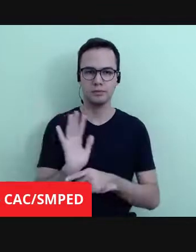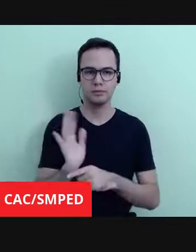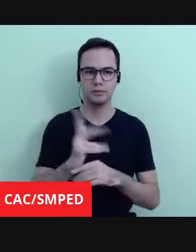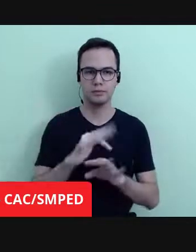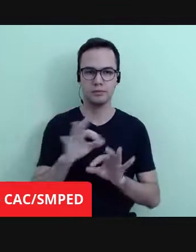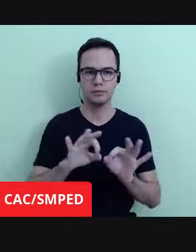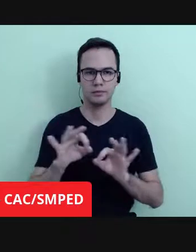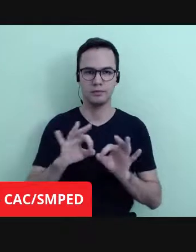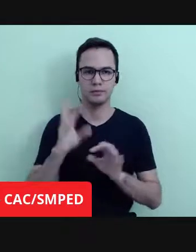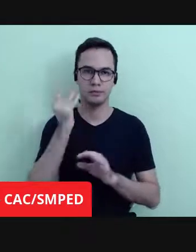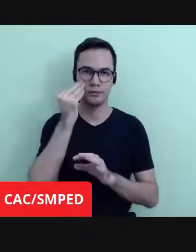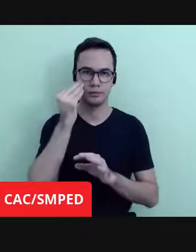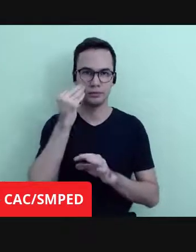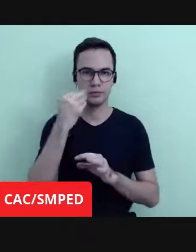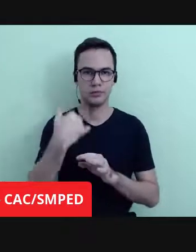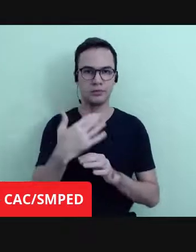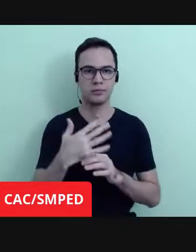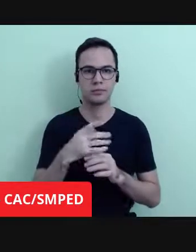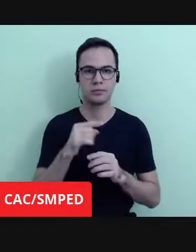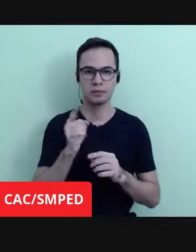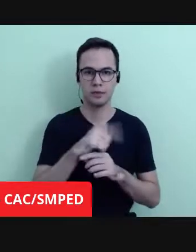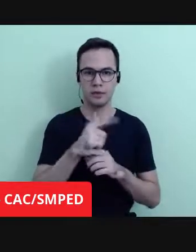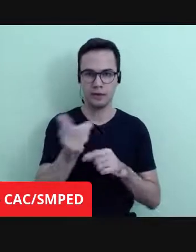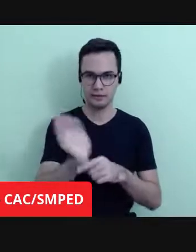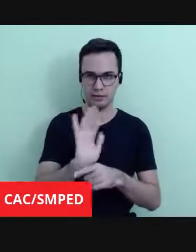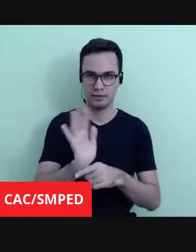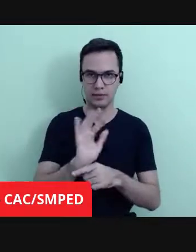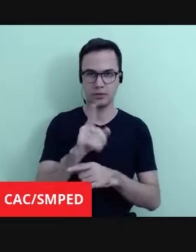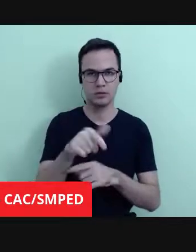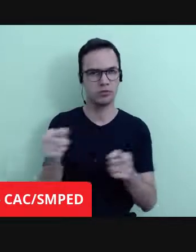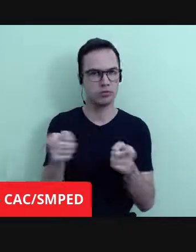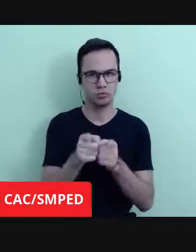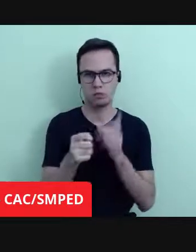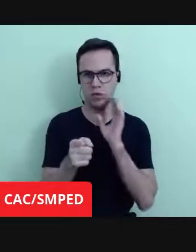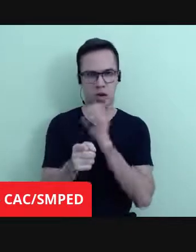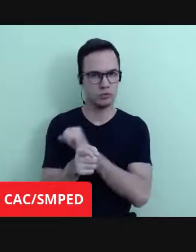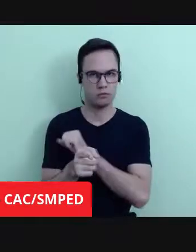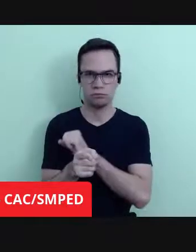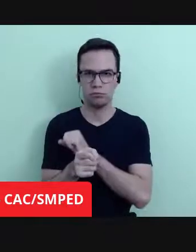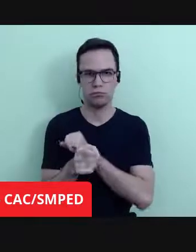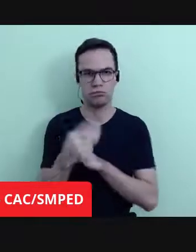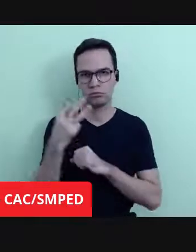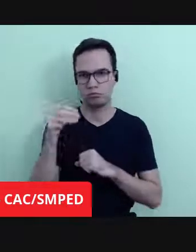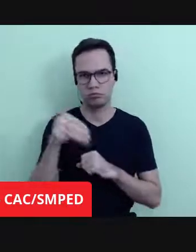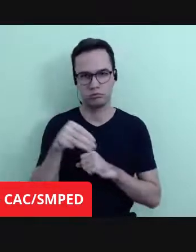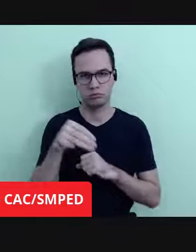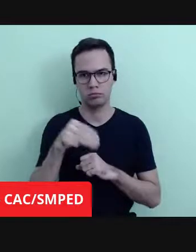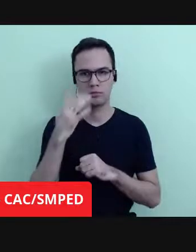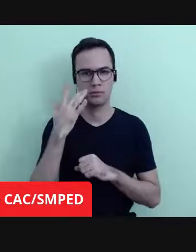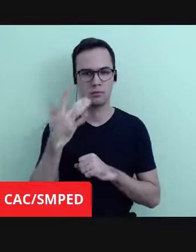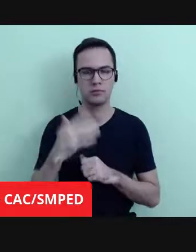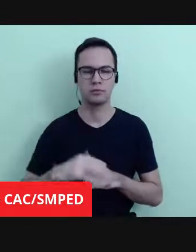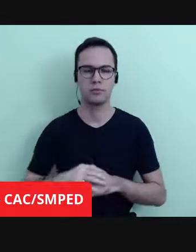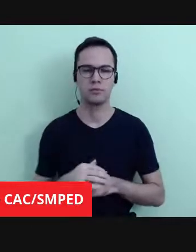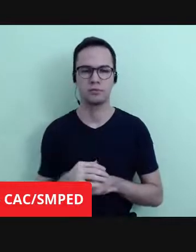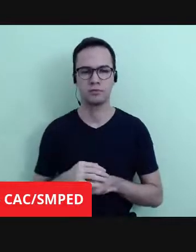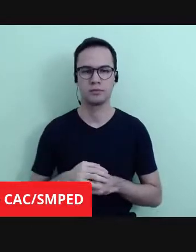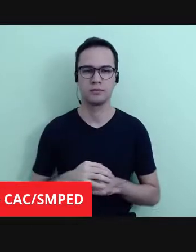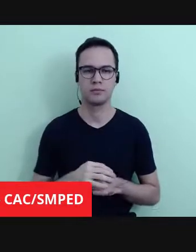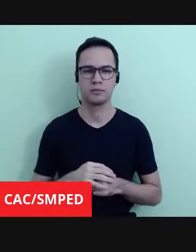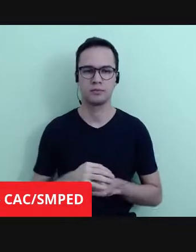Eu tentando fazer duas coisas ao mesmo tempo aqui. Esse vídeo, que é um vídeo super curto, tá? Tem 3 minutos, eu acho, no máximo.